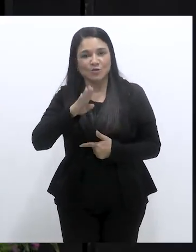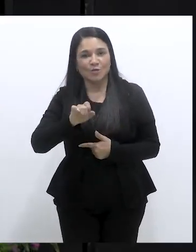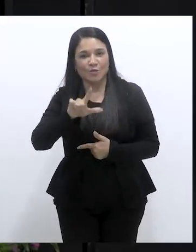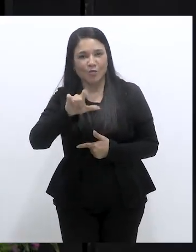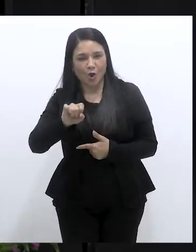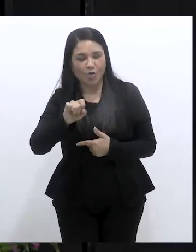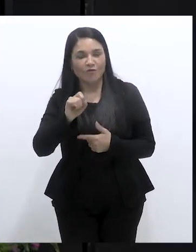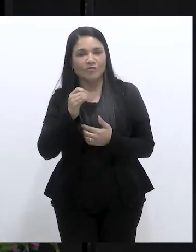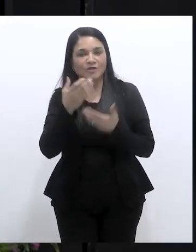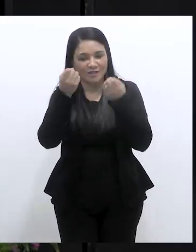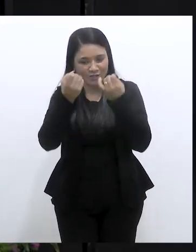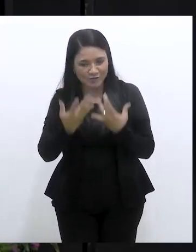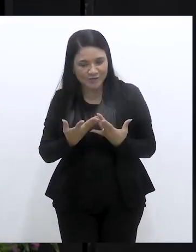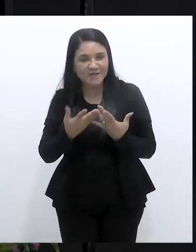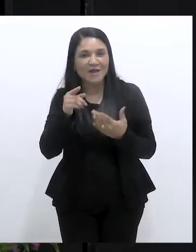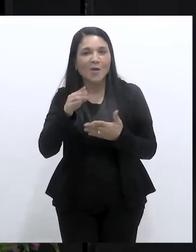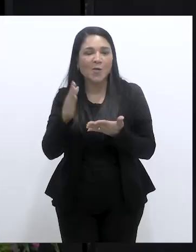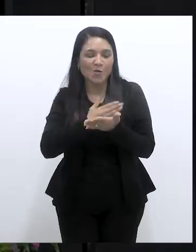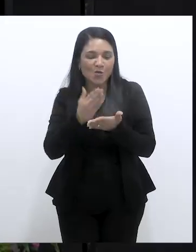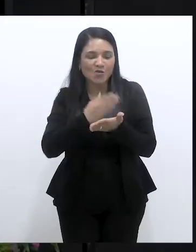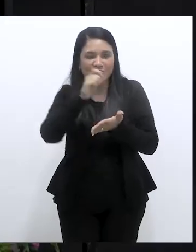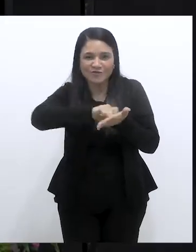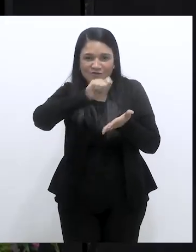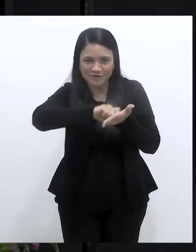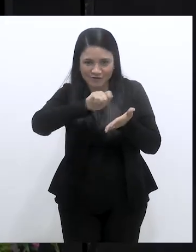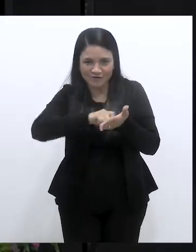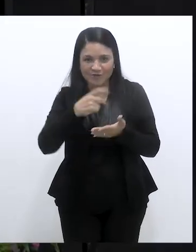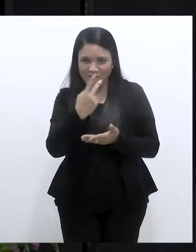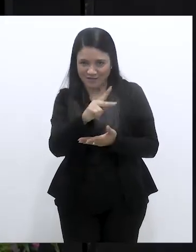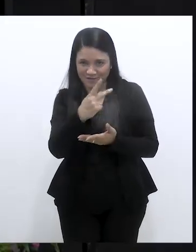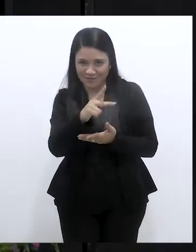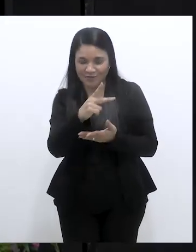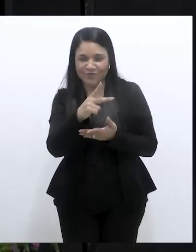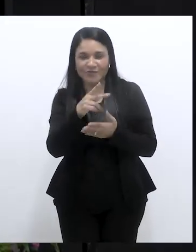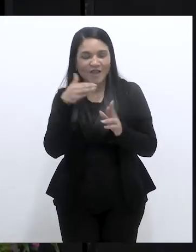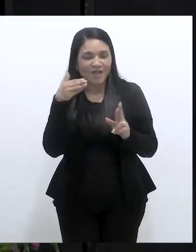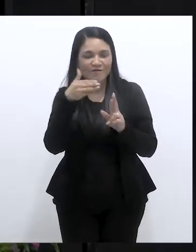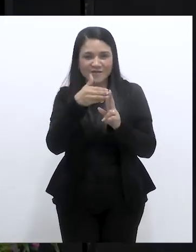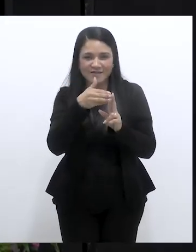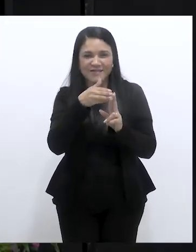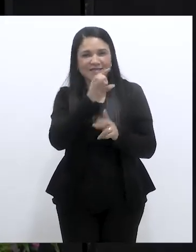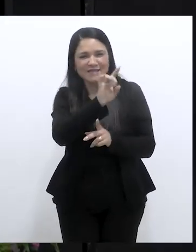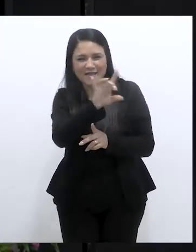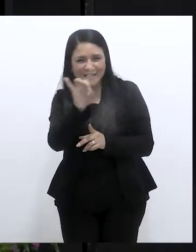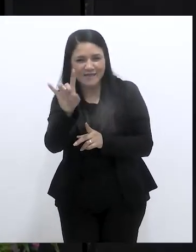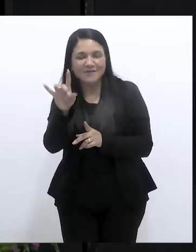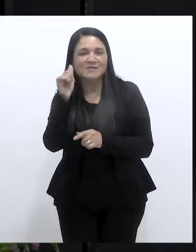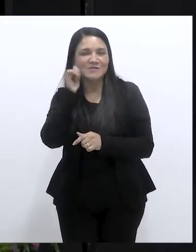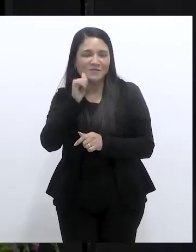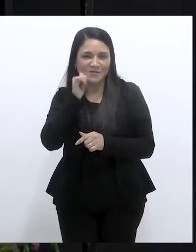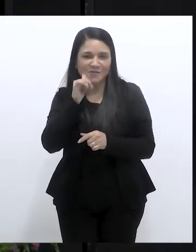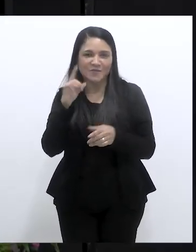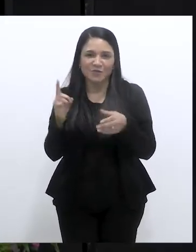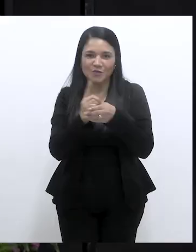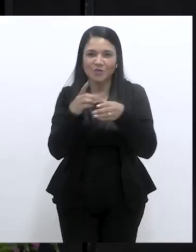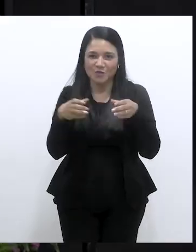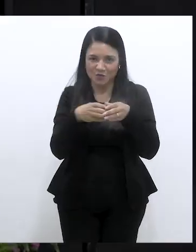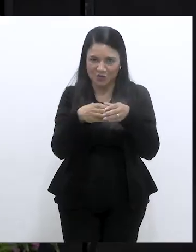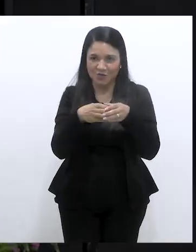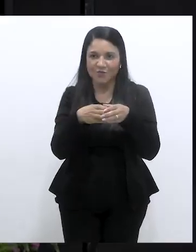para o segundo bloco, onde eu vou querer falar do livro que você escreveu, reverenciando a você e cada uma delas.